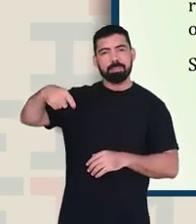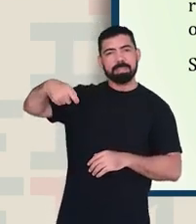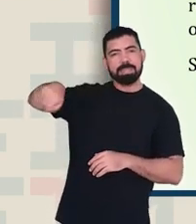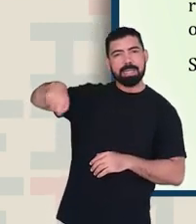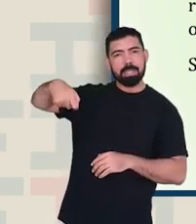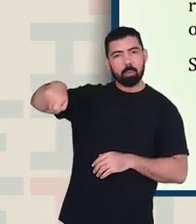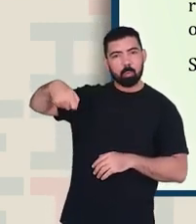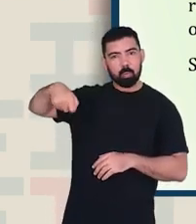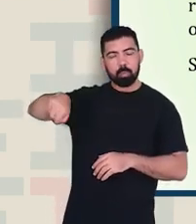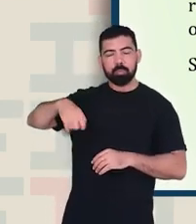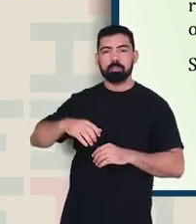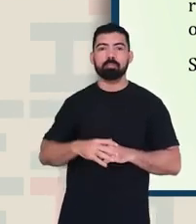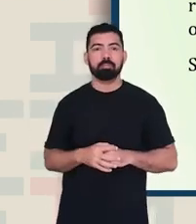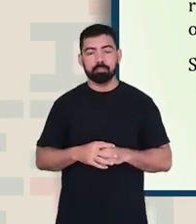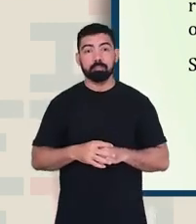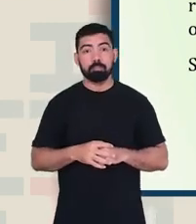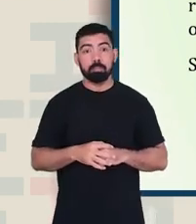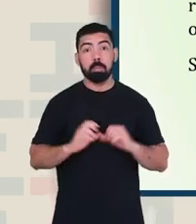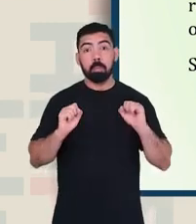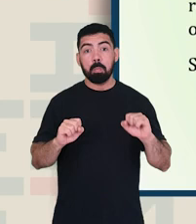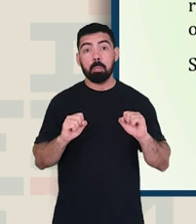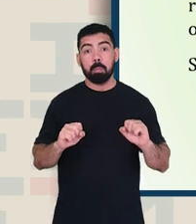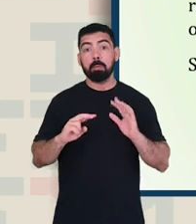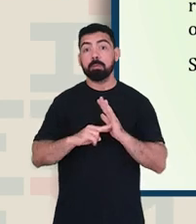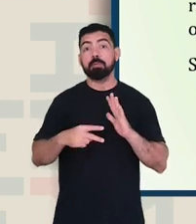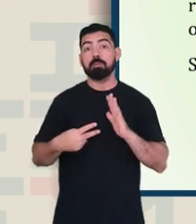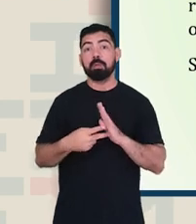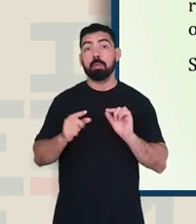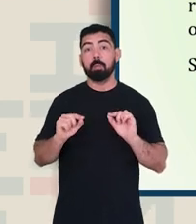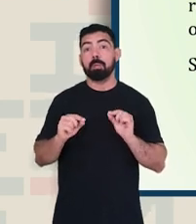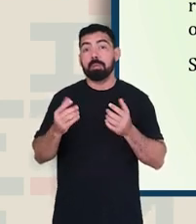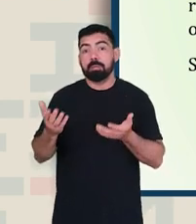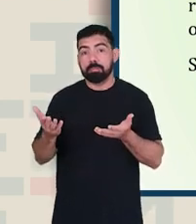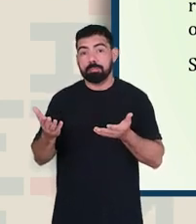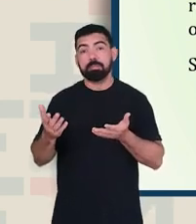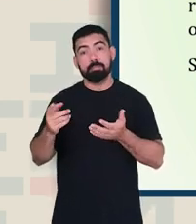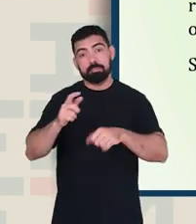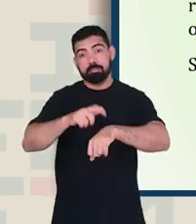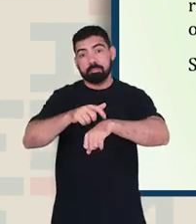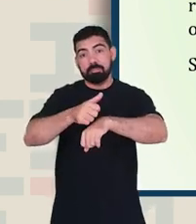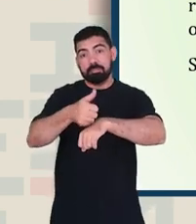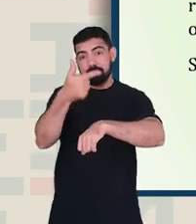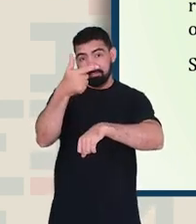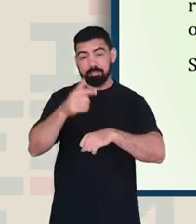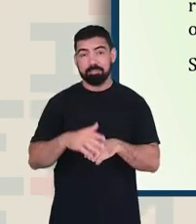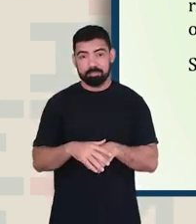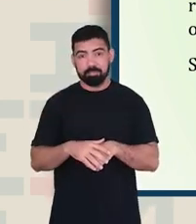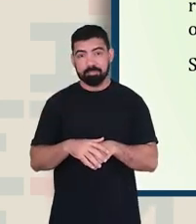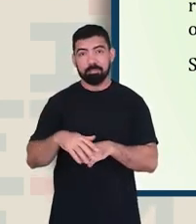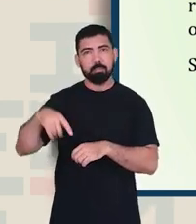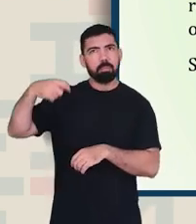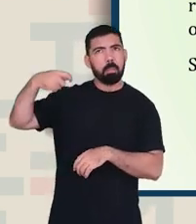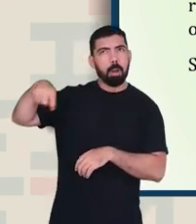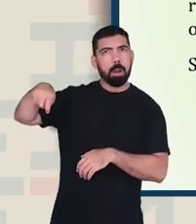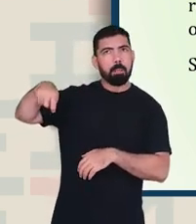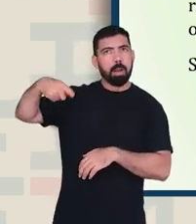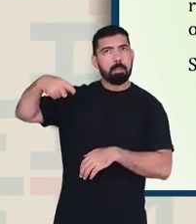exemplo. Ele pode ser o sinal de que é meio-dia, porque meio-dia soa o